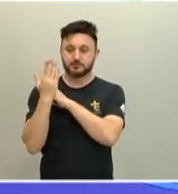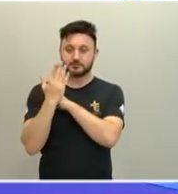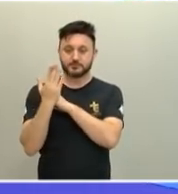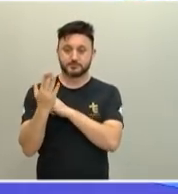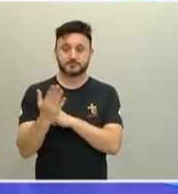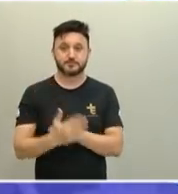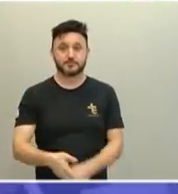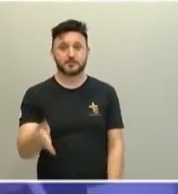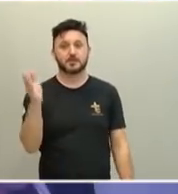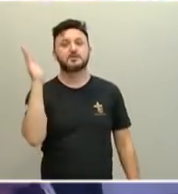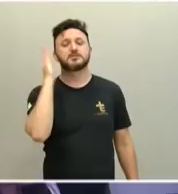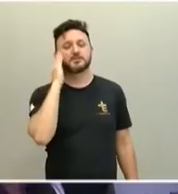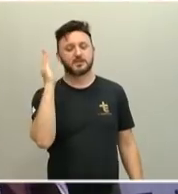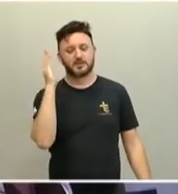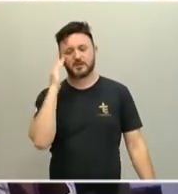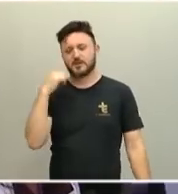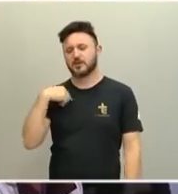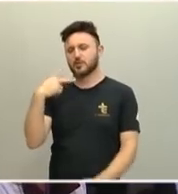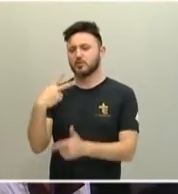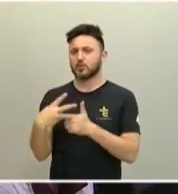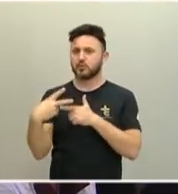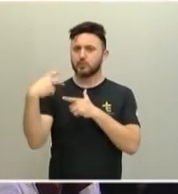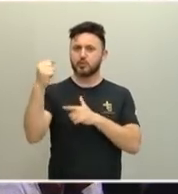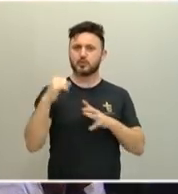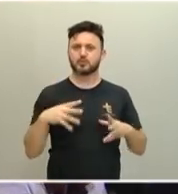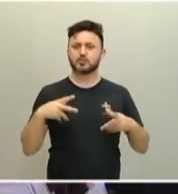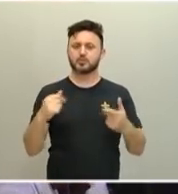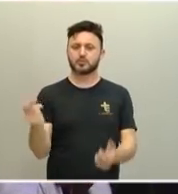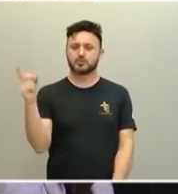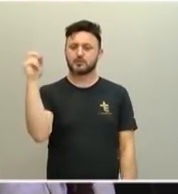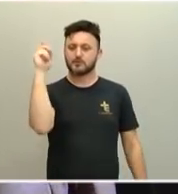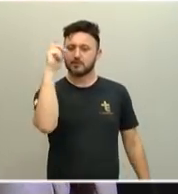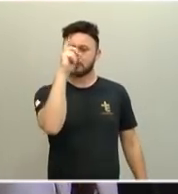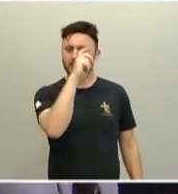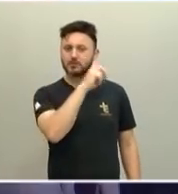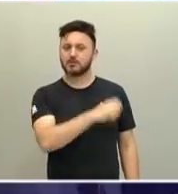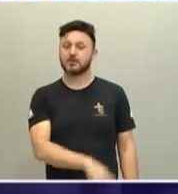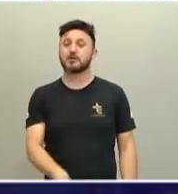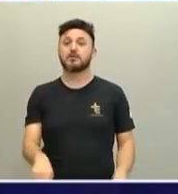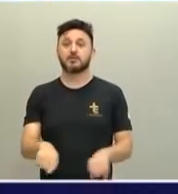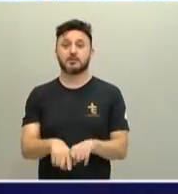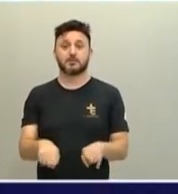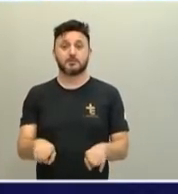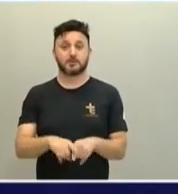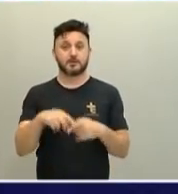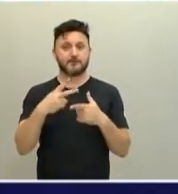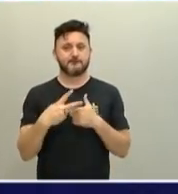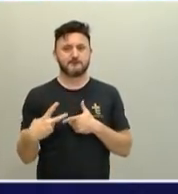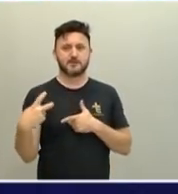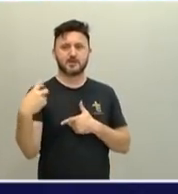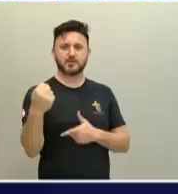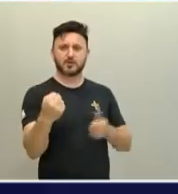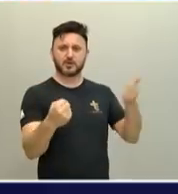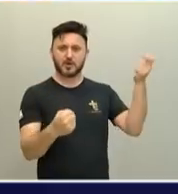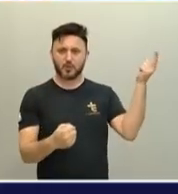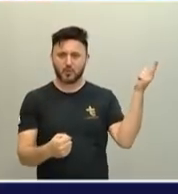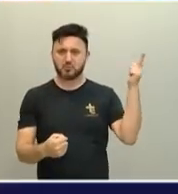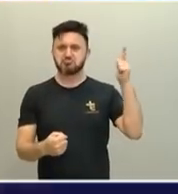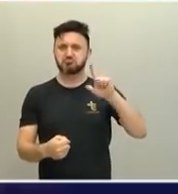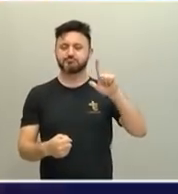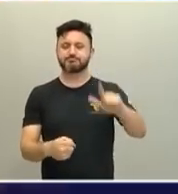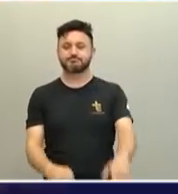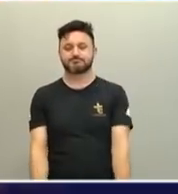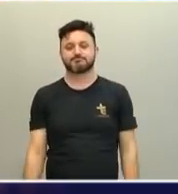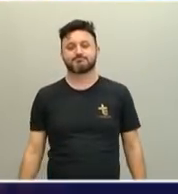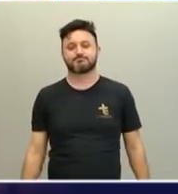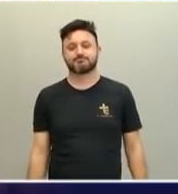sei que vencerei as provas, escuta, ó, e minha vitória chegará.